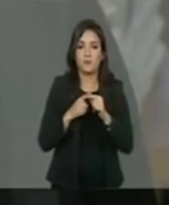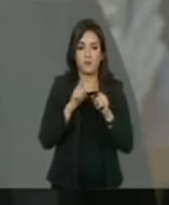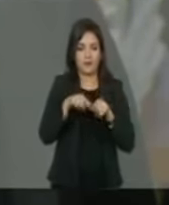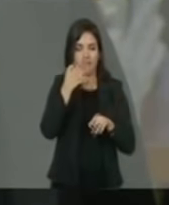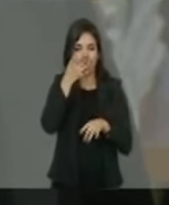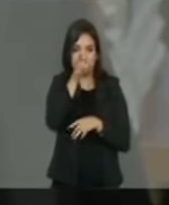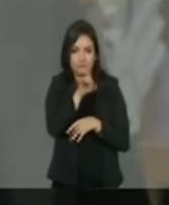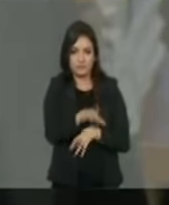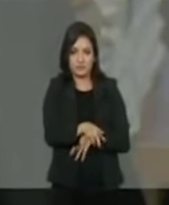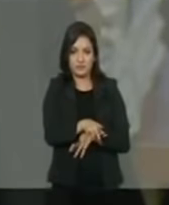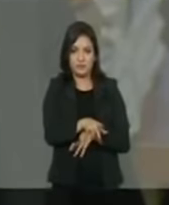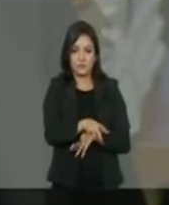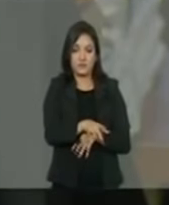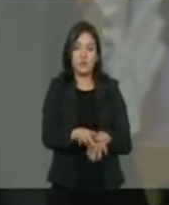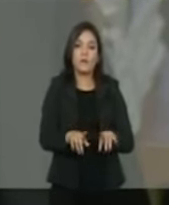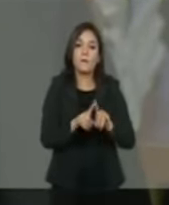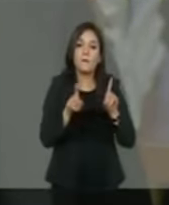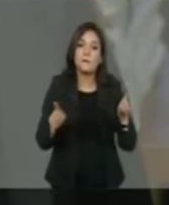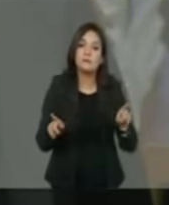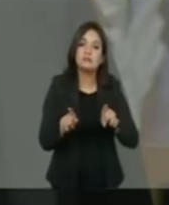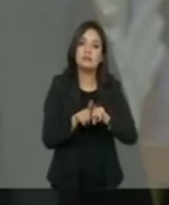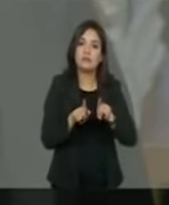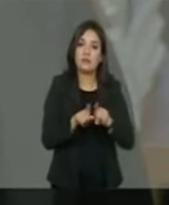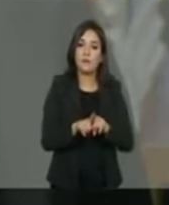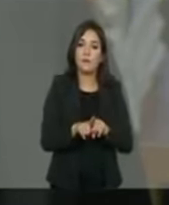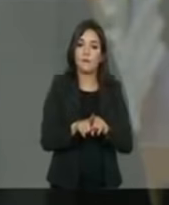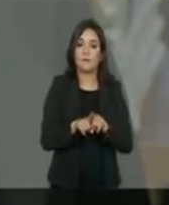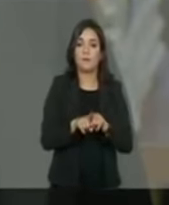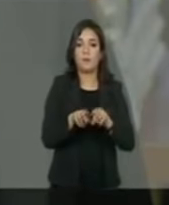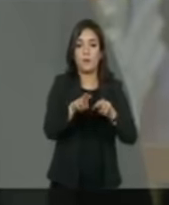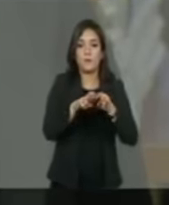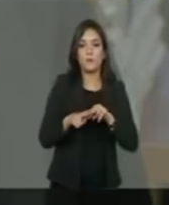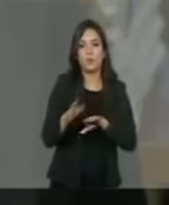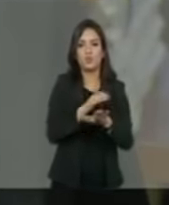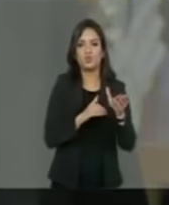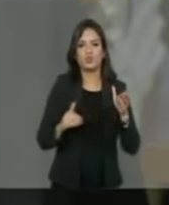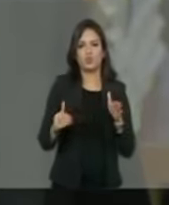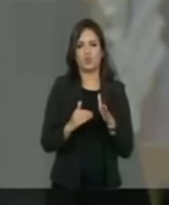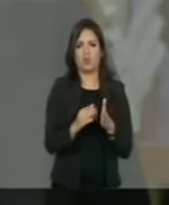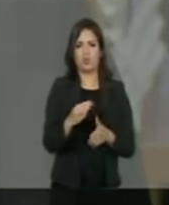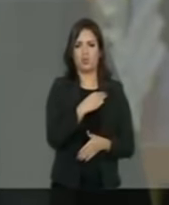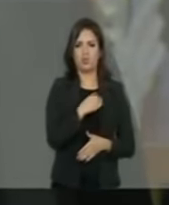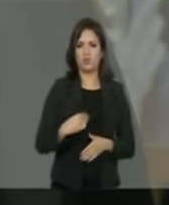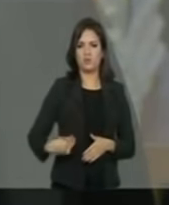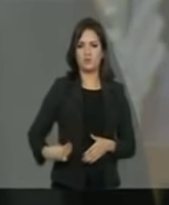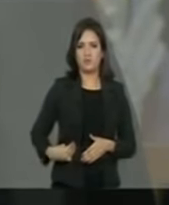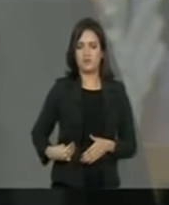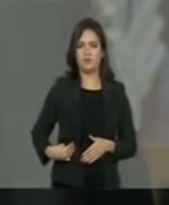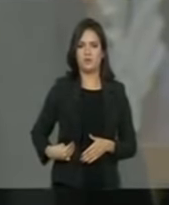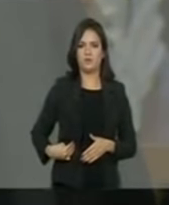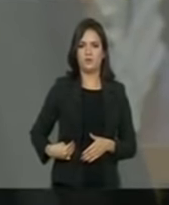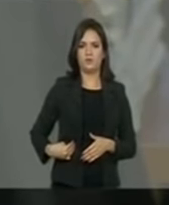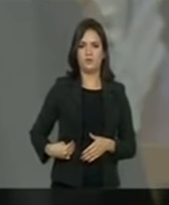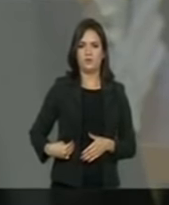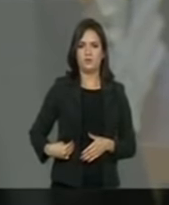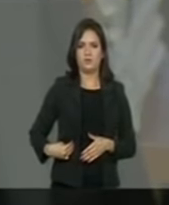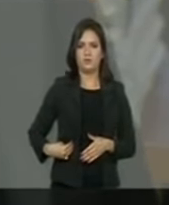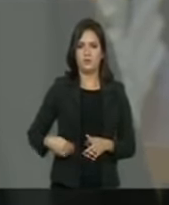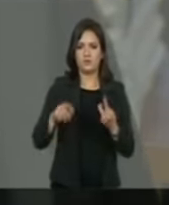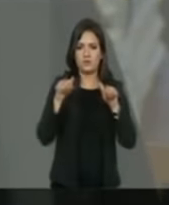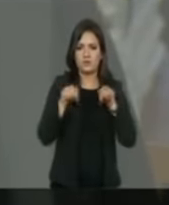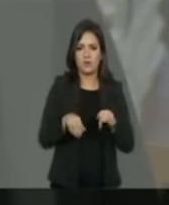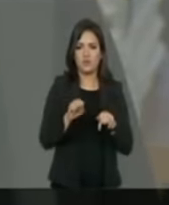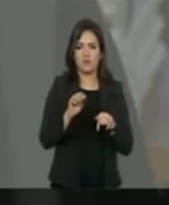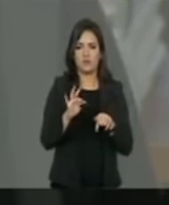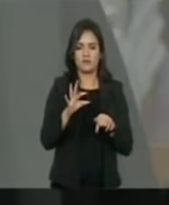de modo veemente por todos os ministros indistintamente por todos os ministros da corte